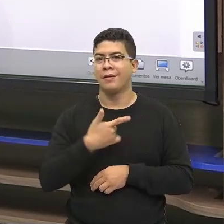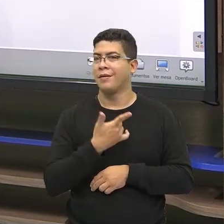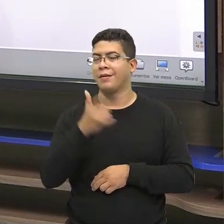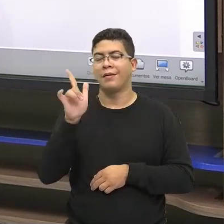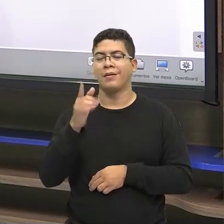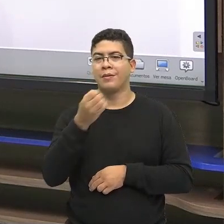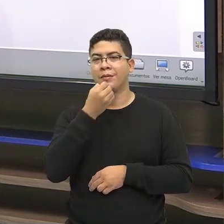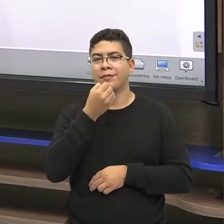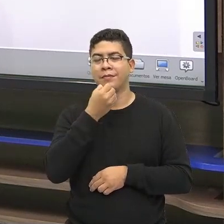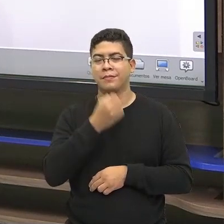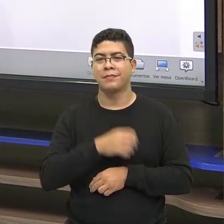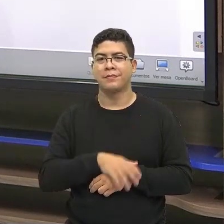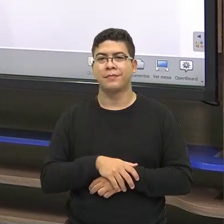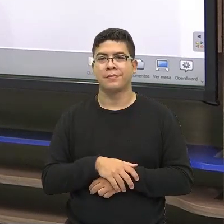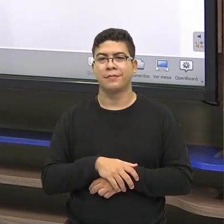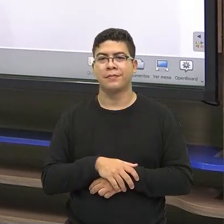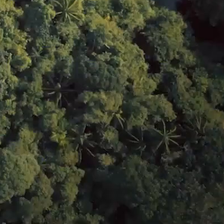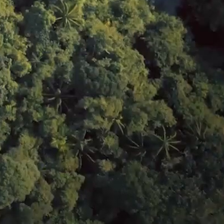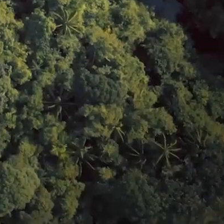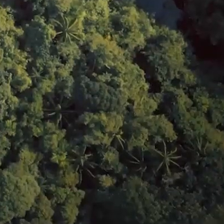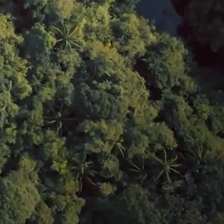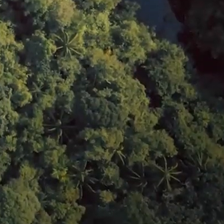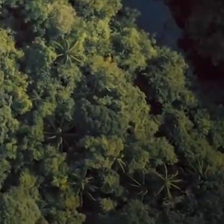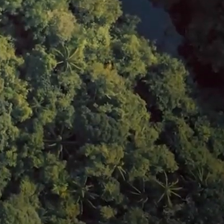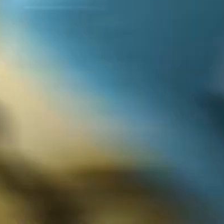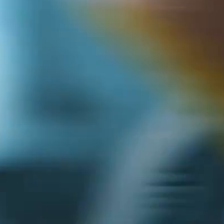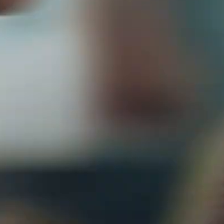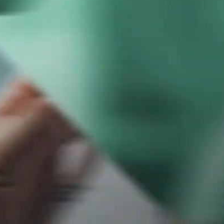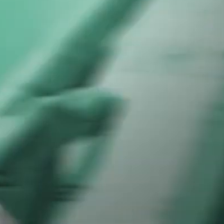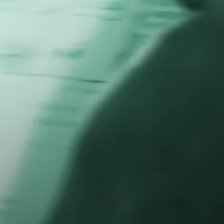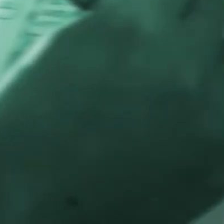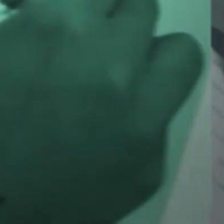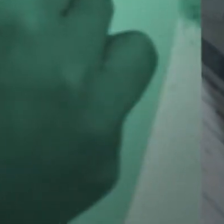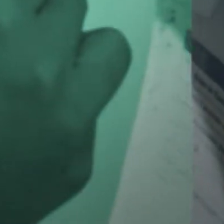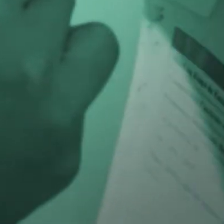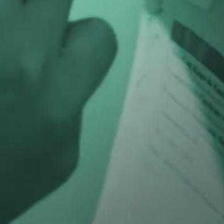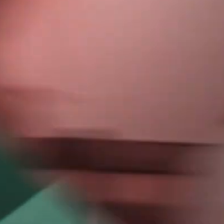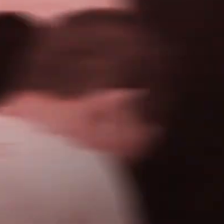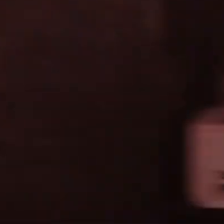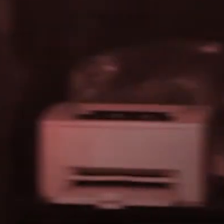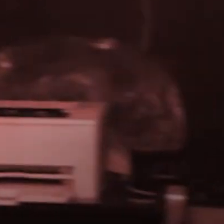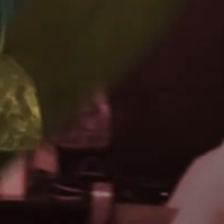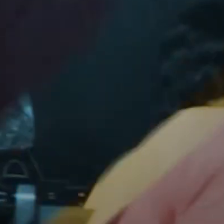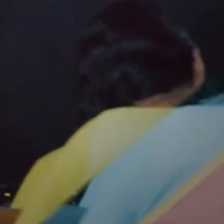um próximo momento.